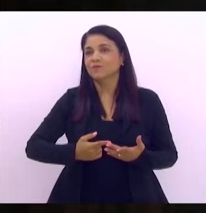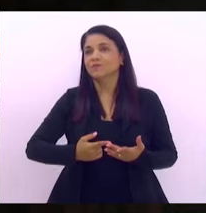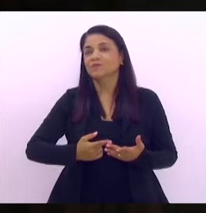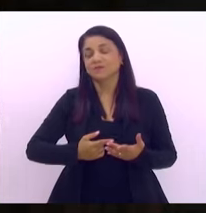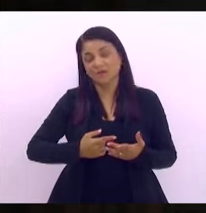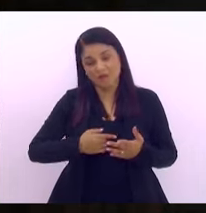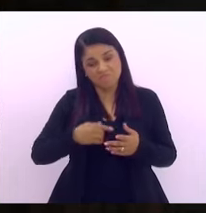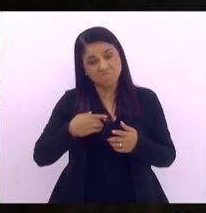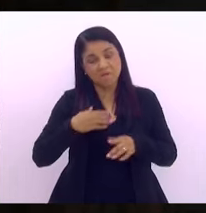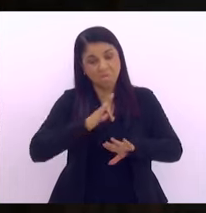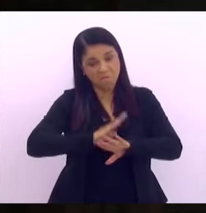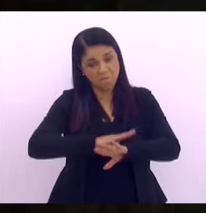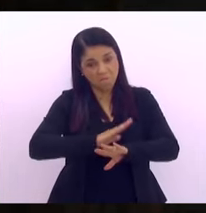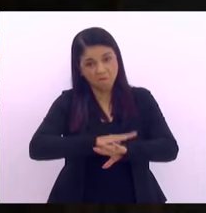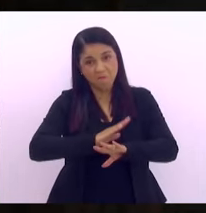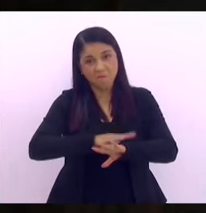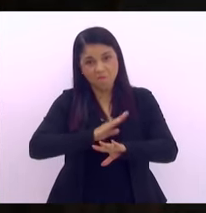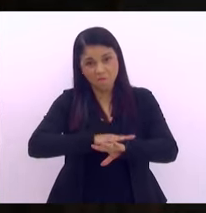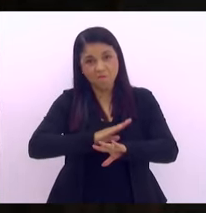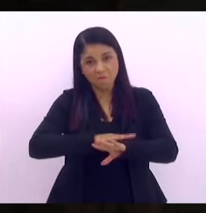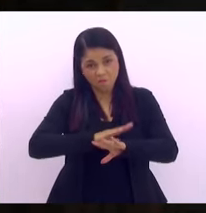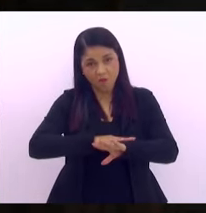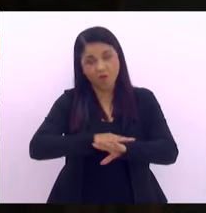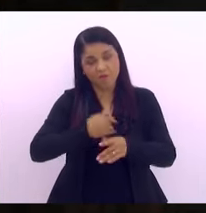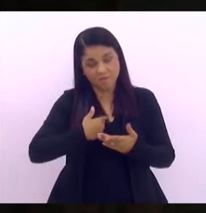correto, está vendo?